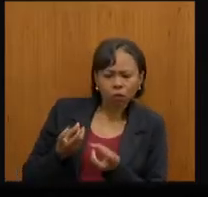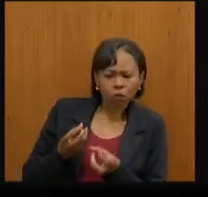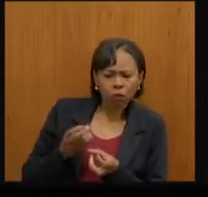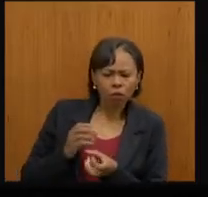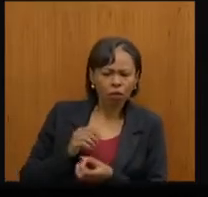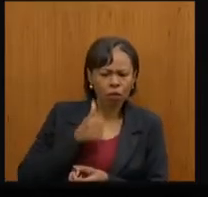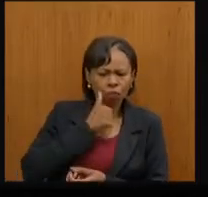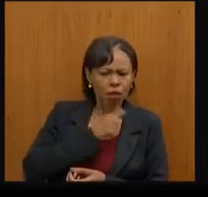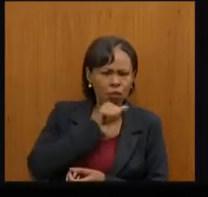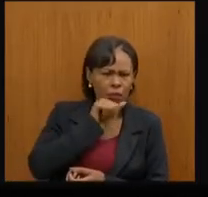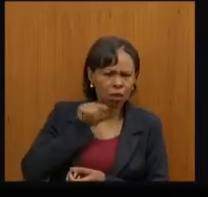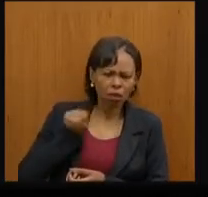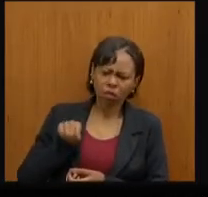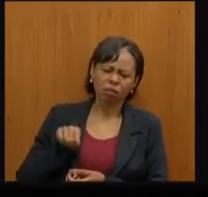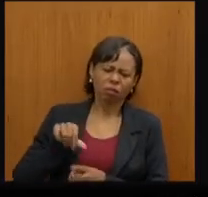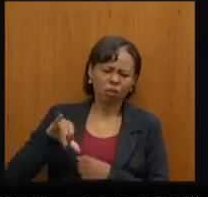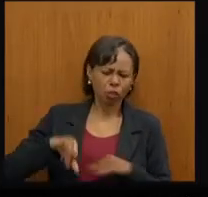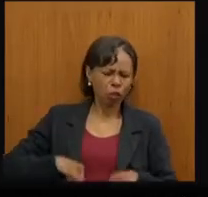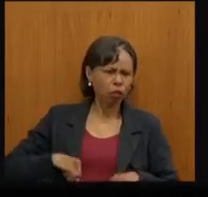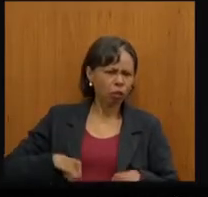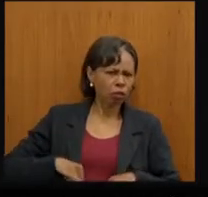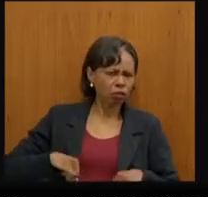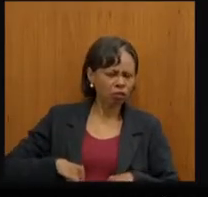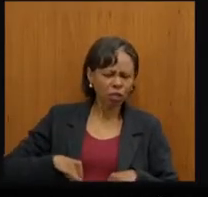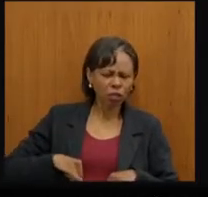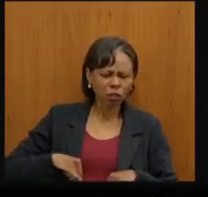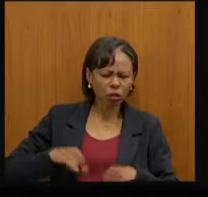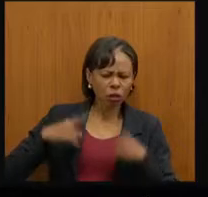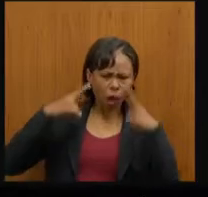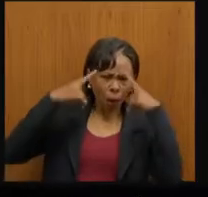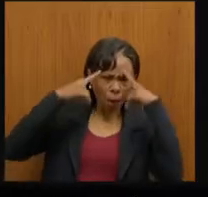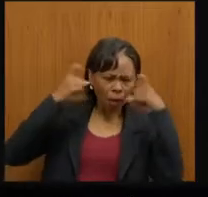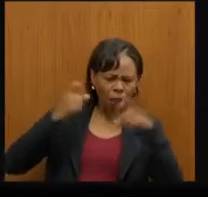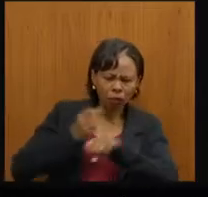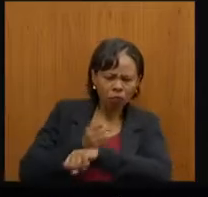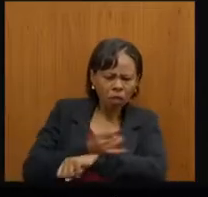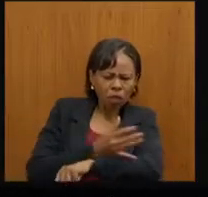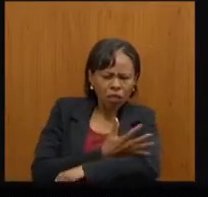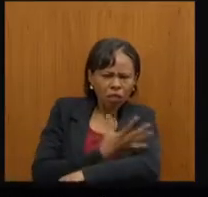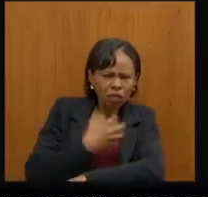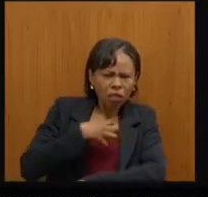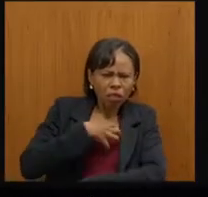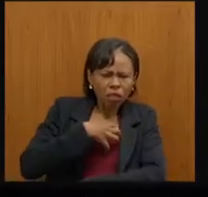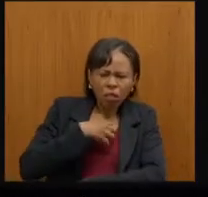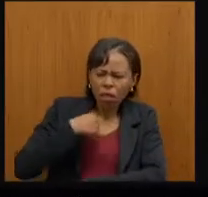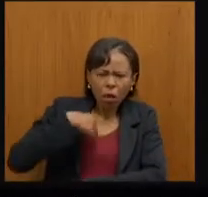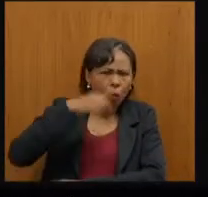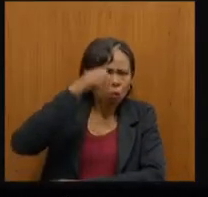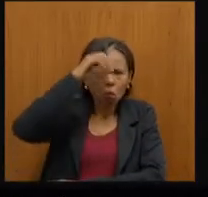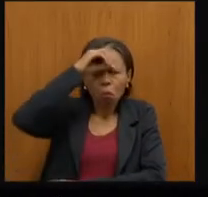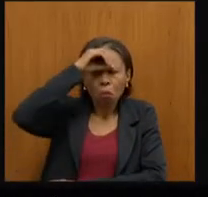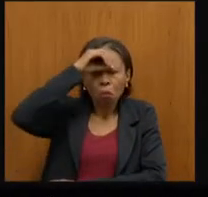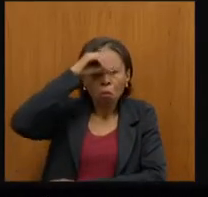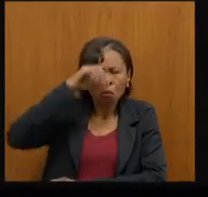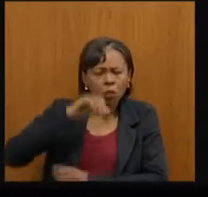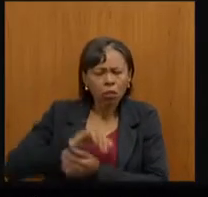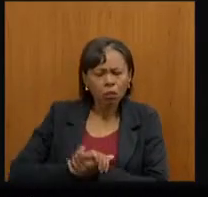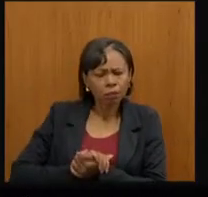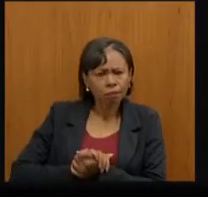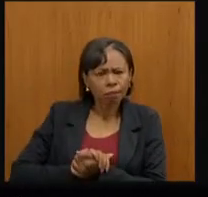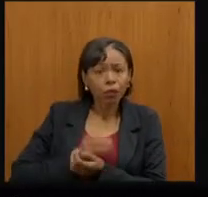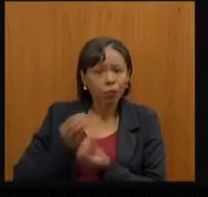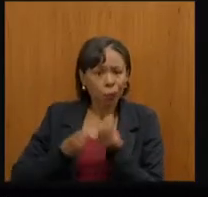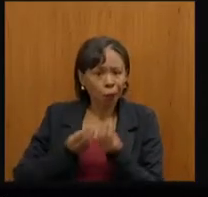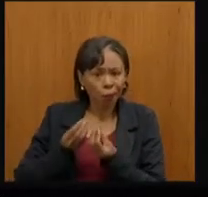é a minha irmã top isso eu não sabia que isso era uma violenta patrimonial uma violência